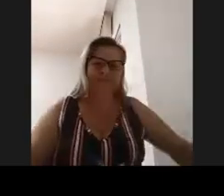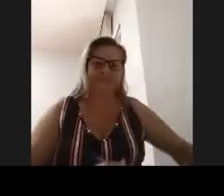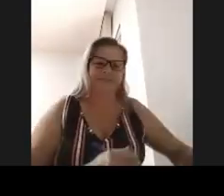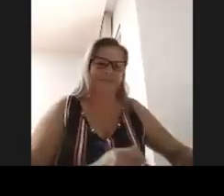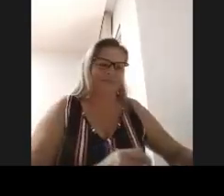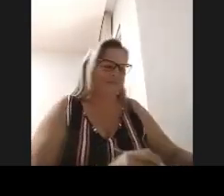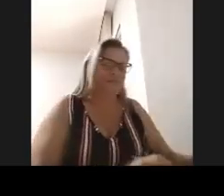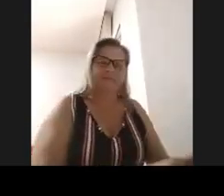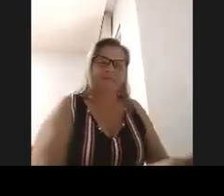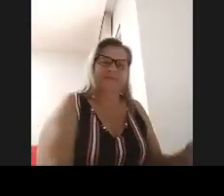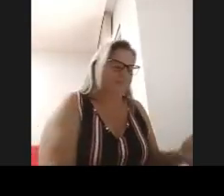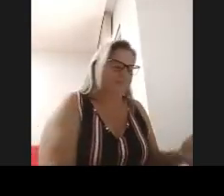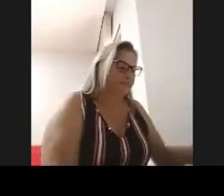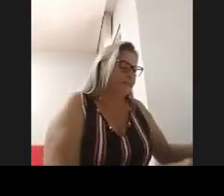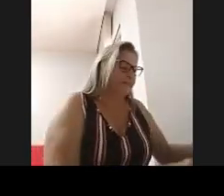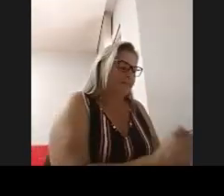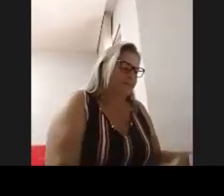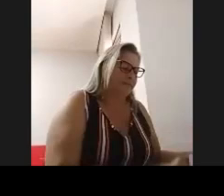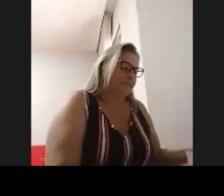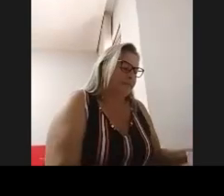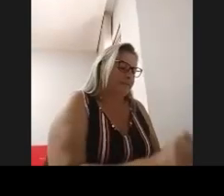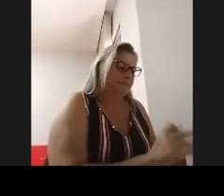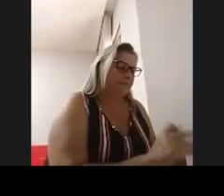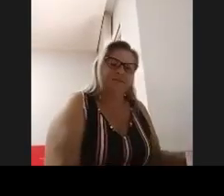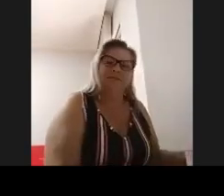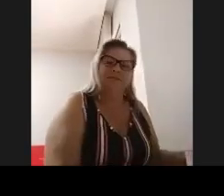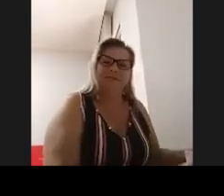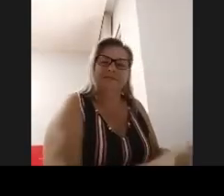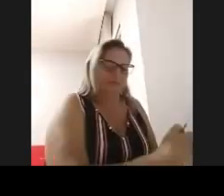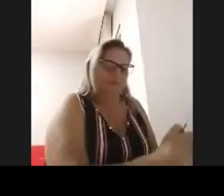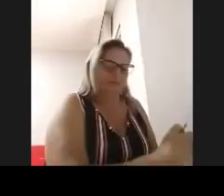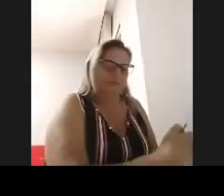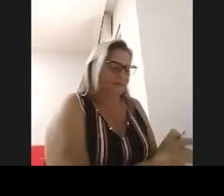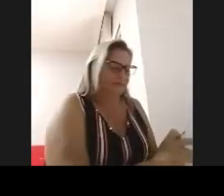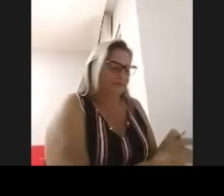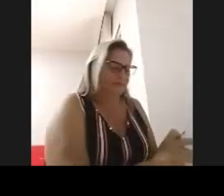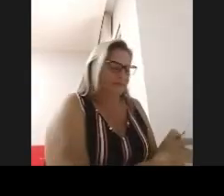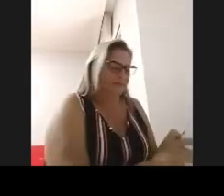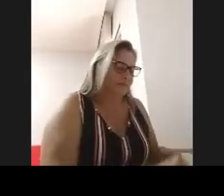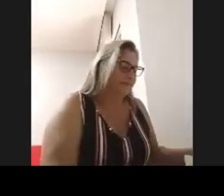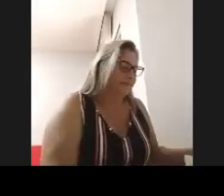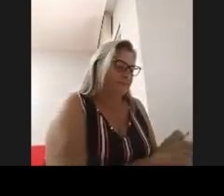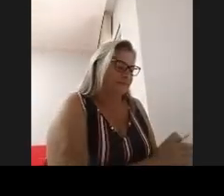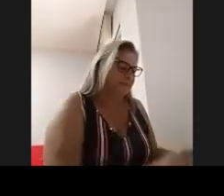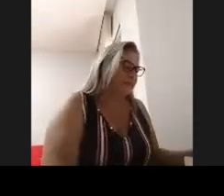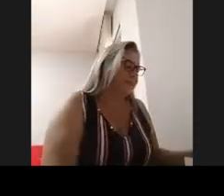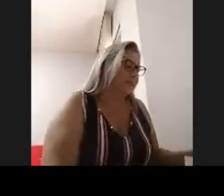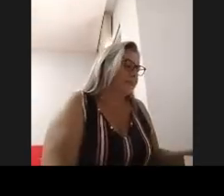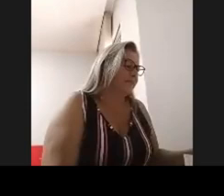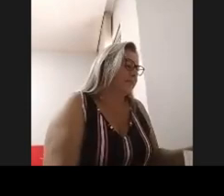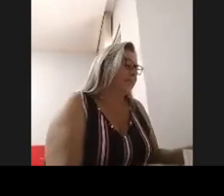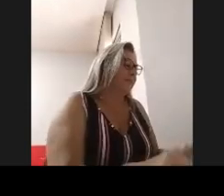Eu não consegui ainda, professor. Eu estava em atendimento, aí não consegui ainda. Isso, Mas assim que